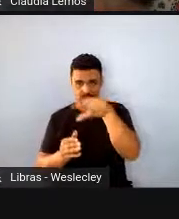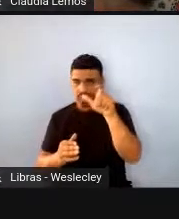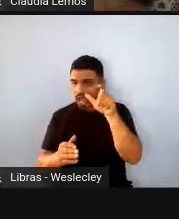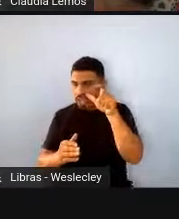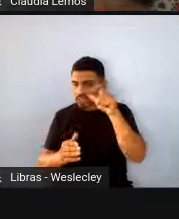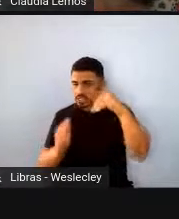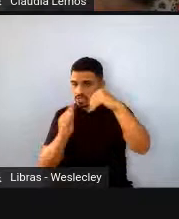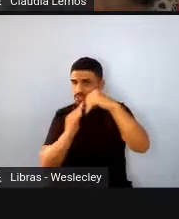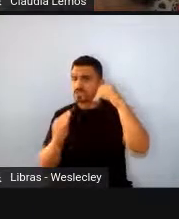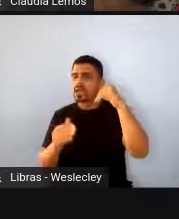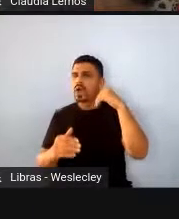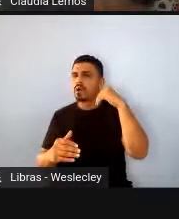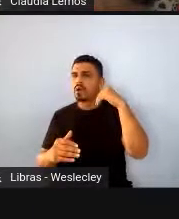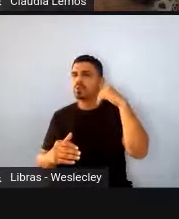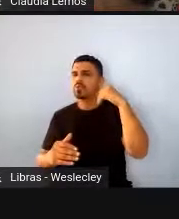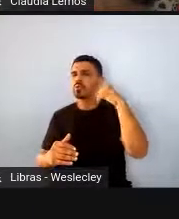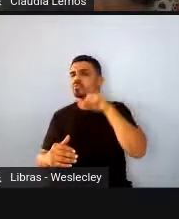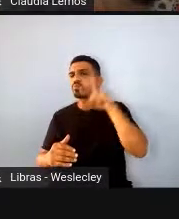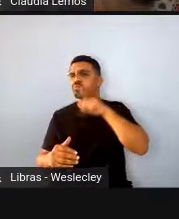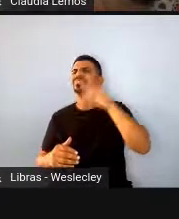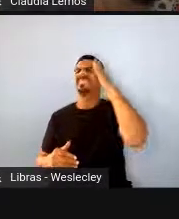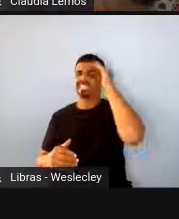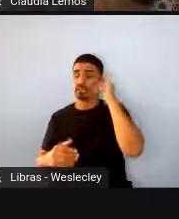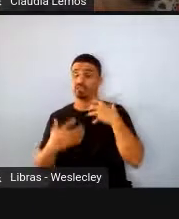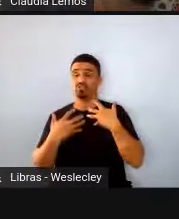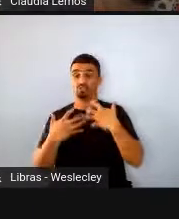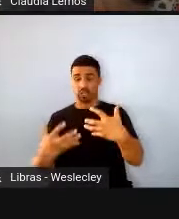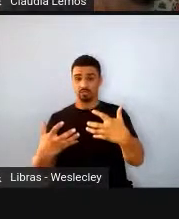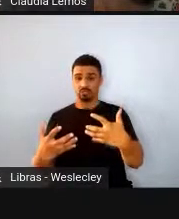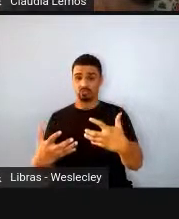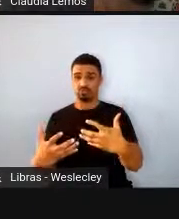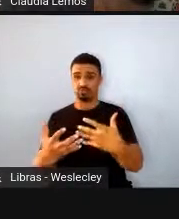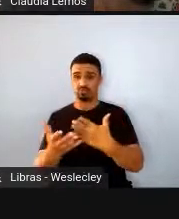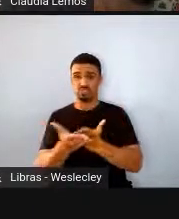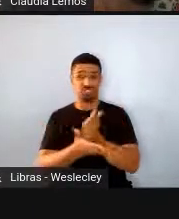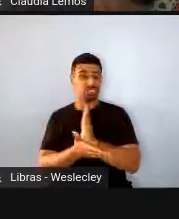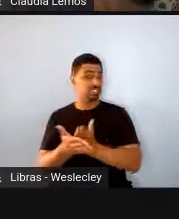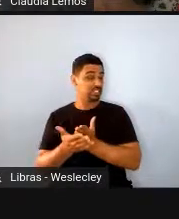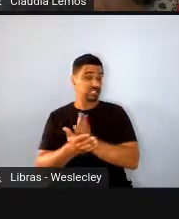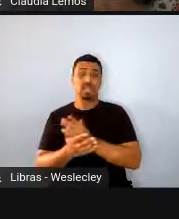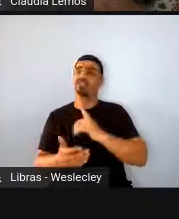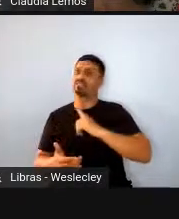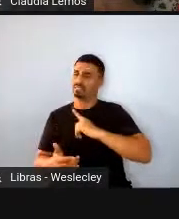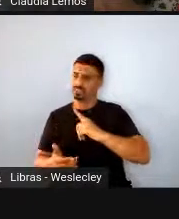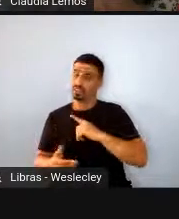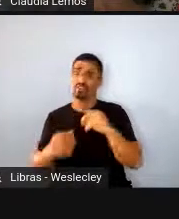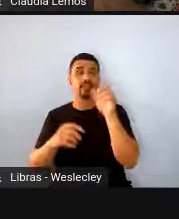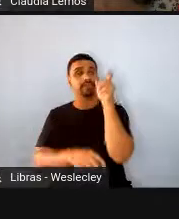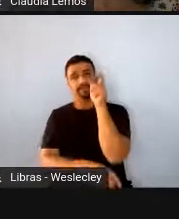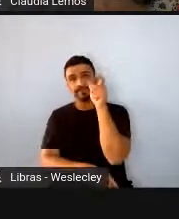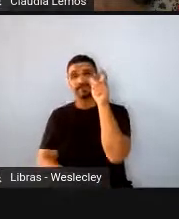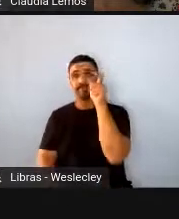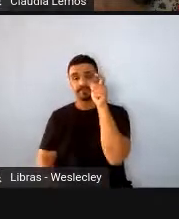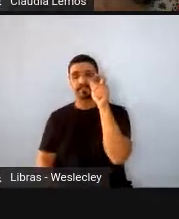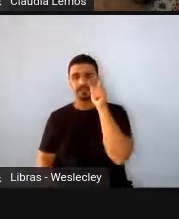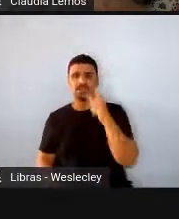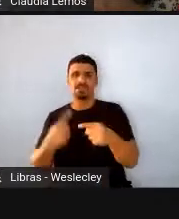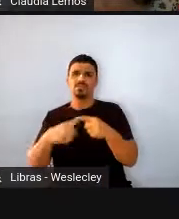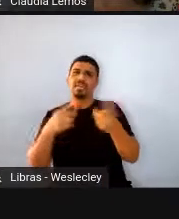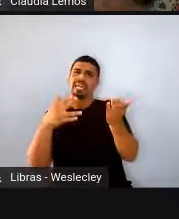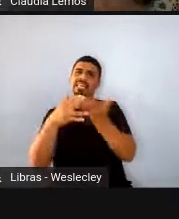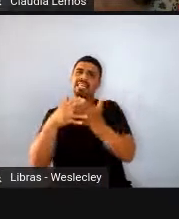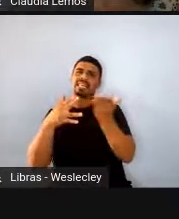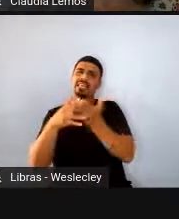Estados Unidos sabe o quanto é chato. Assim, gente, sério, tem uns intervalos